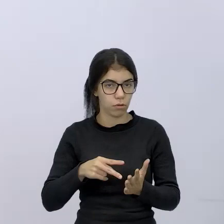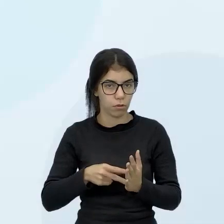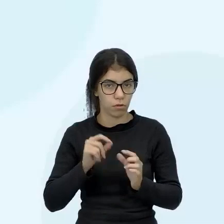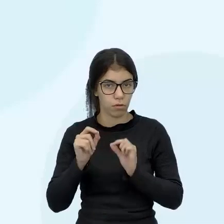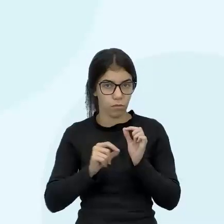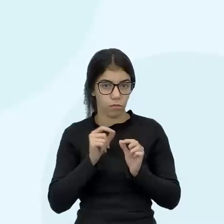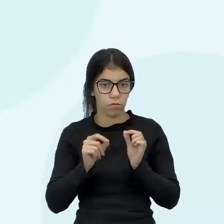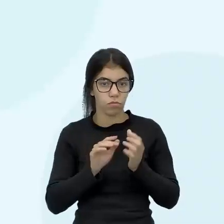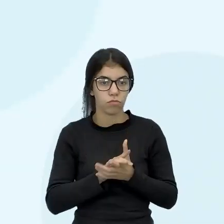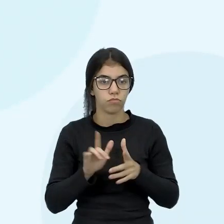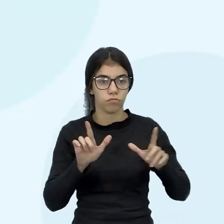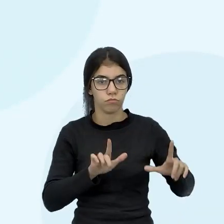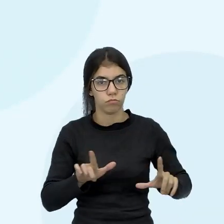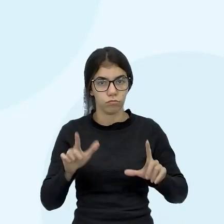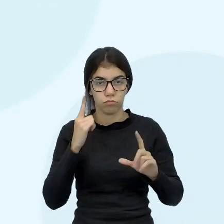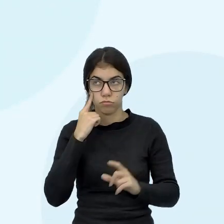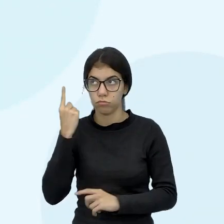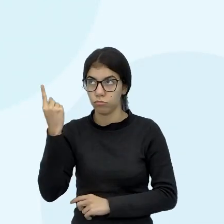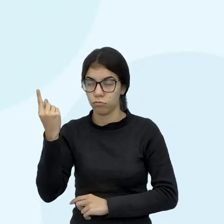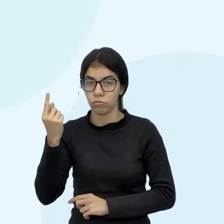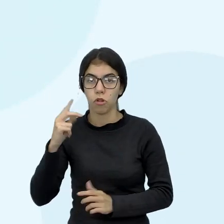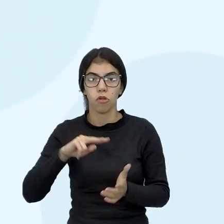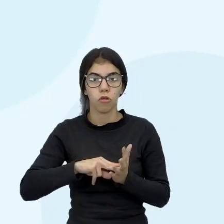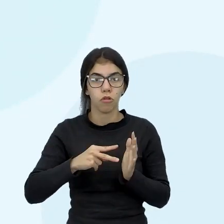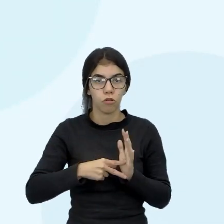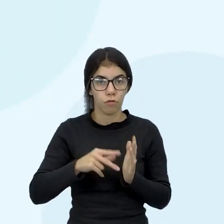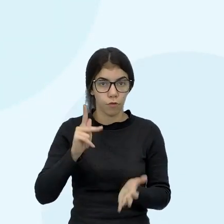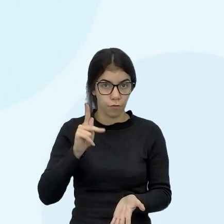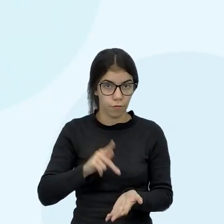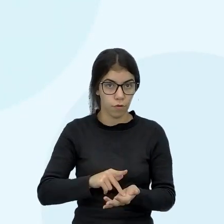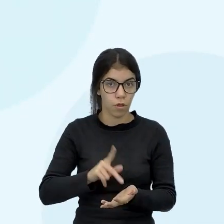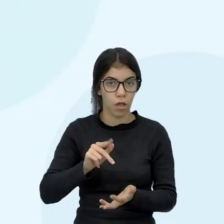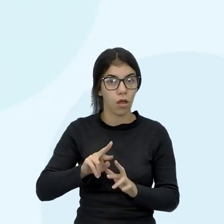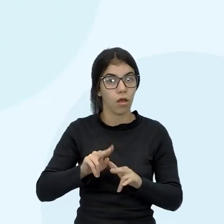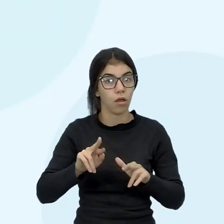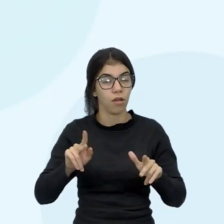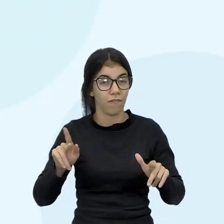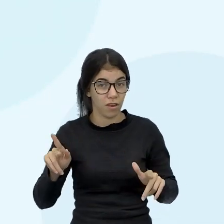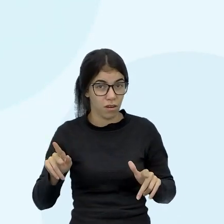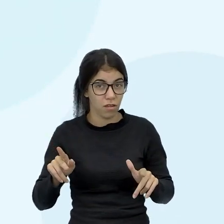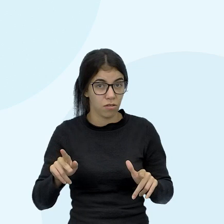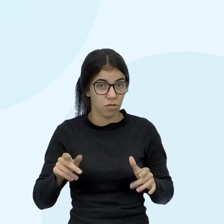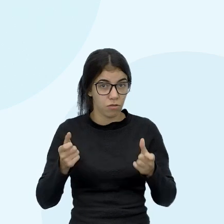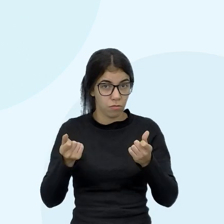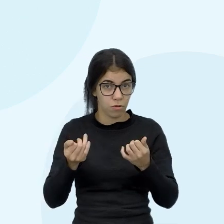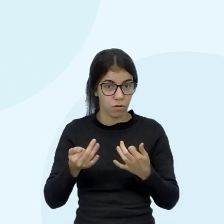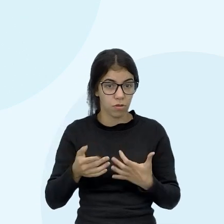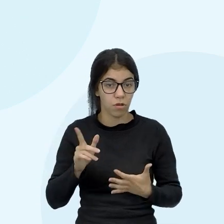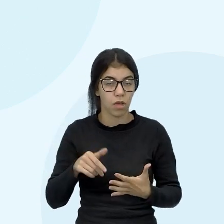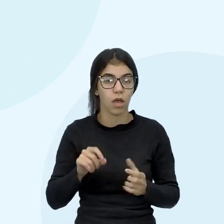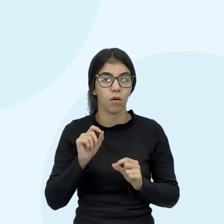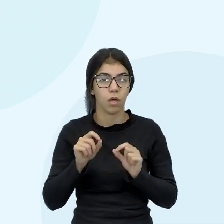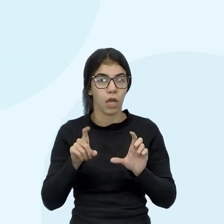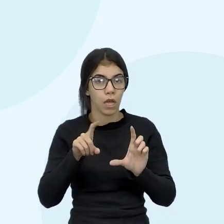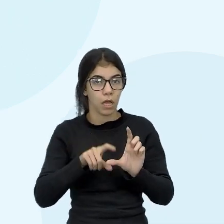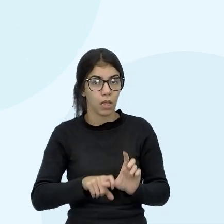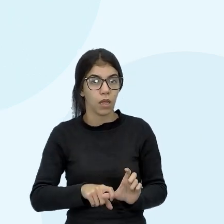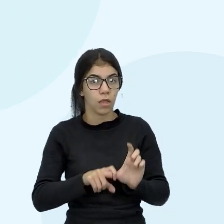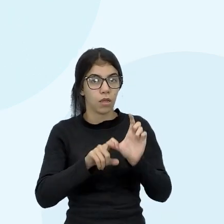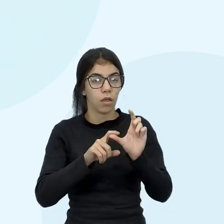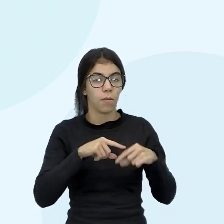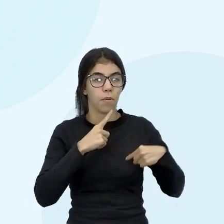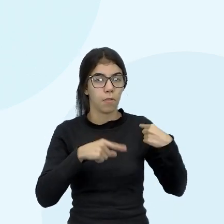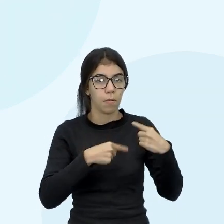vocês então esse slide. A ideia de verdade possui diferentes acepções, a depender de sua origem